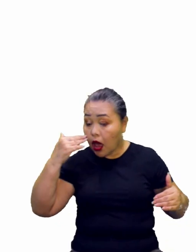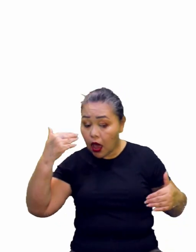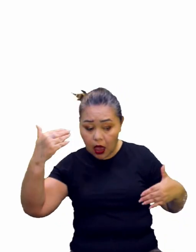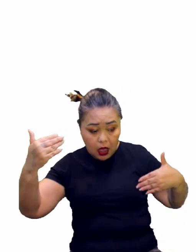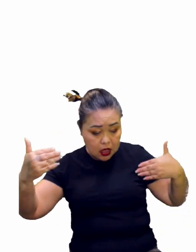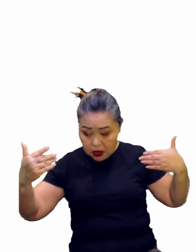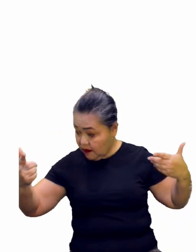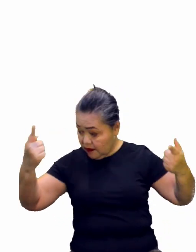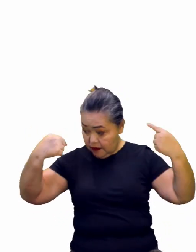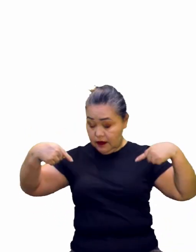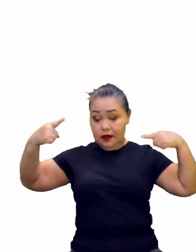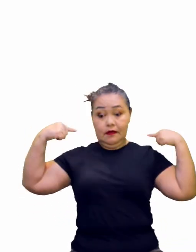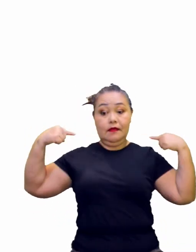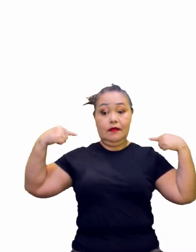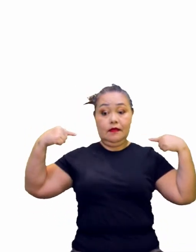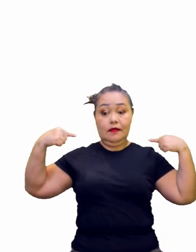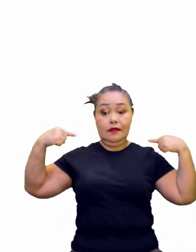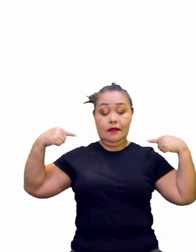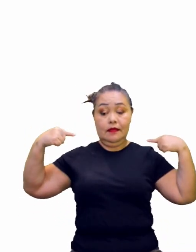advêm.